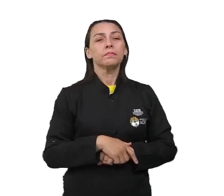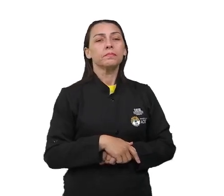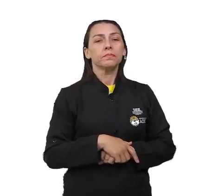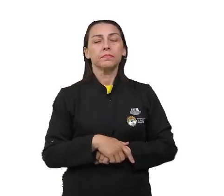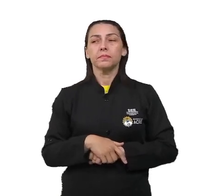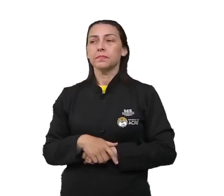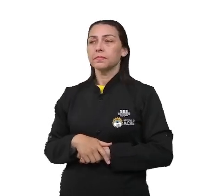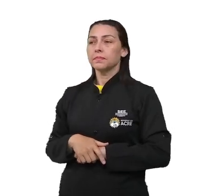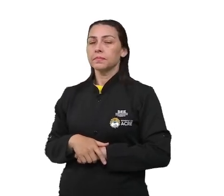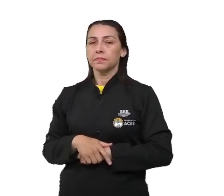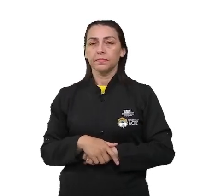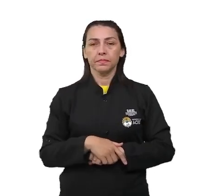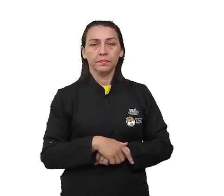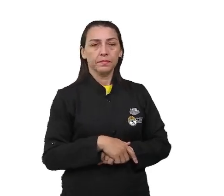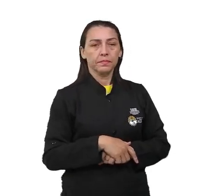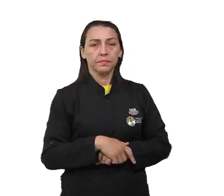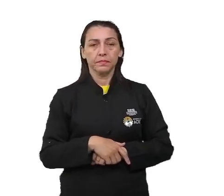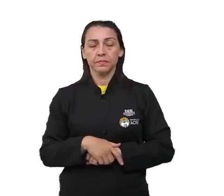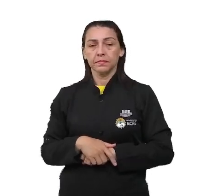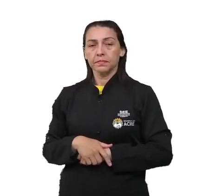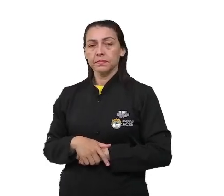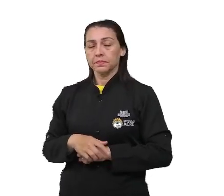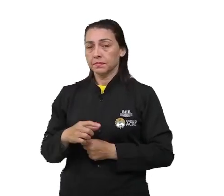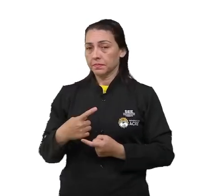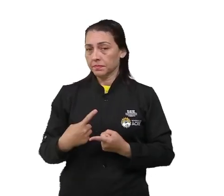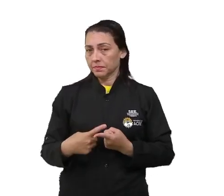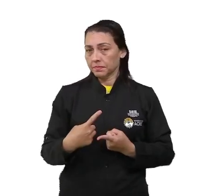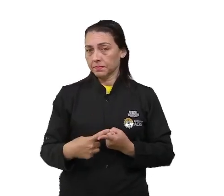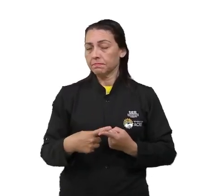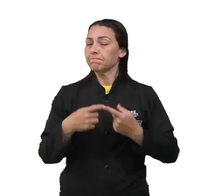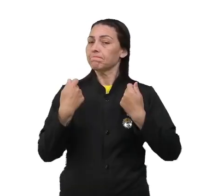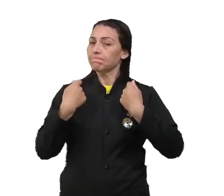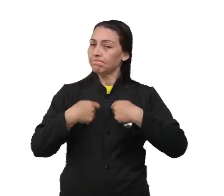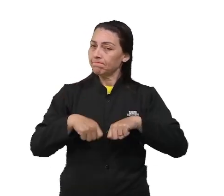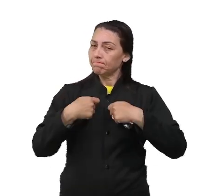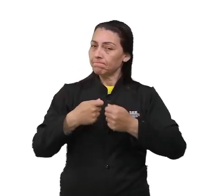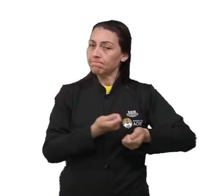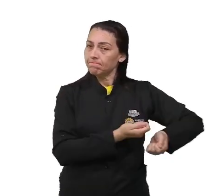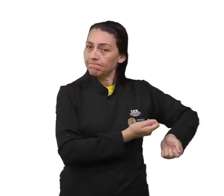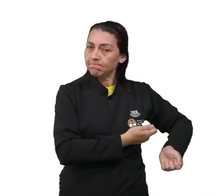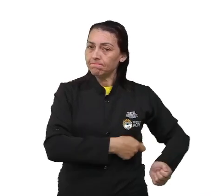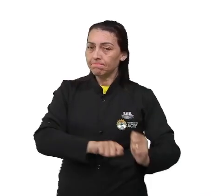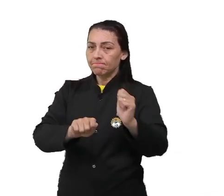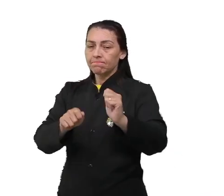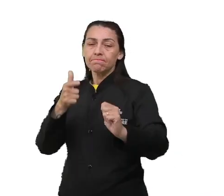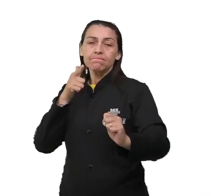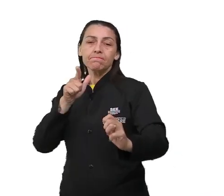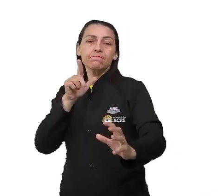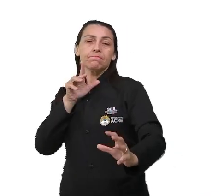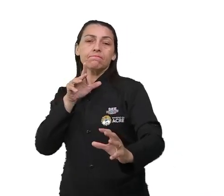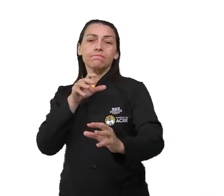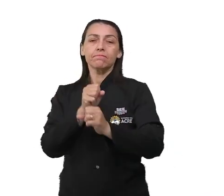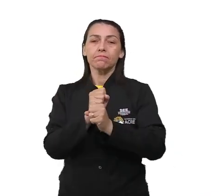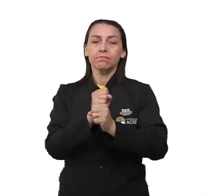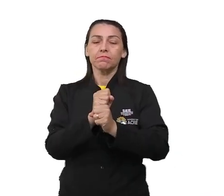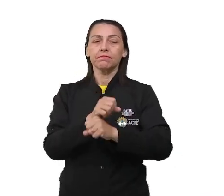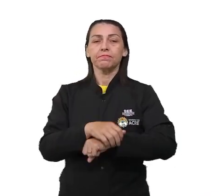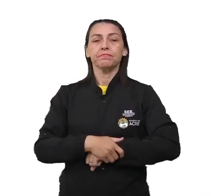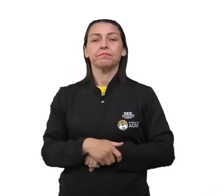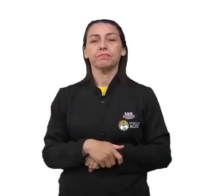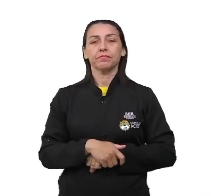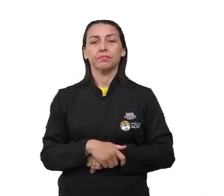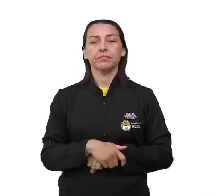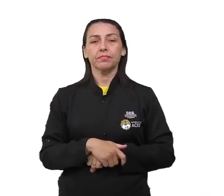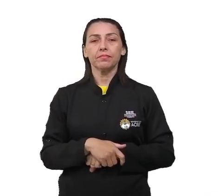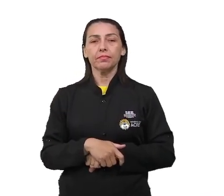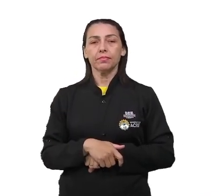essa bola de beisebol, ela é um pouco pequena, até porque nós precisamos do taco para poder direcionar ela, então ela